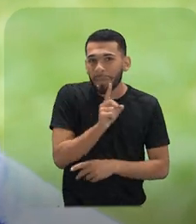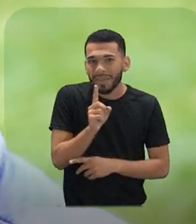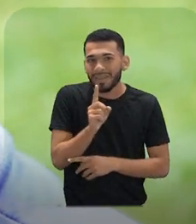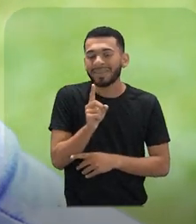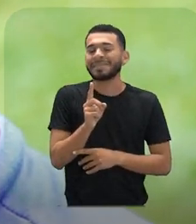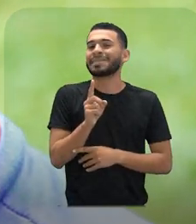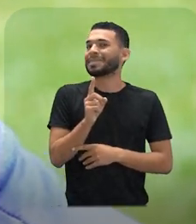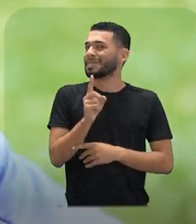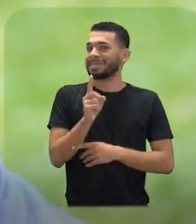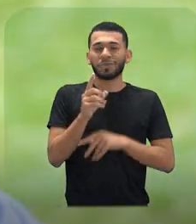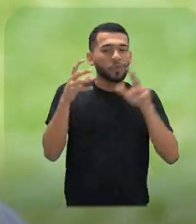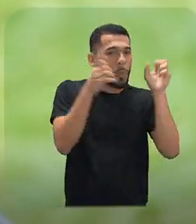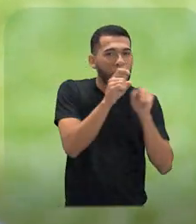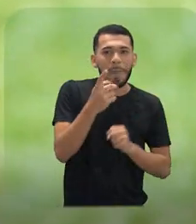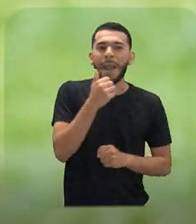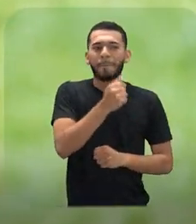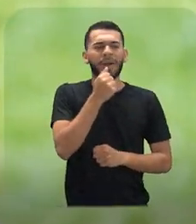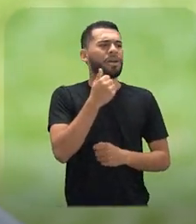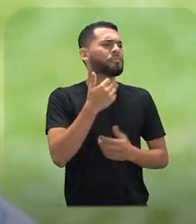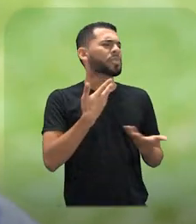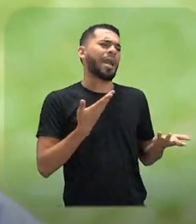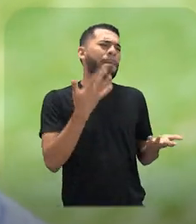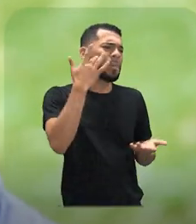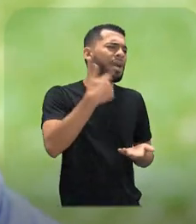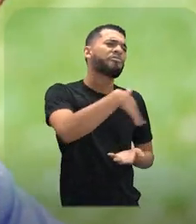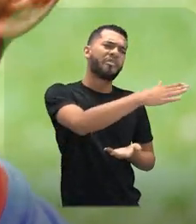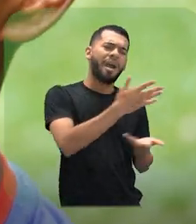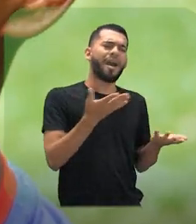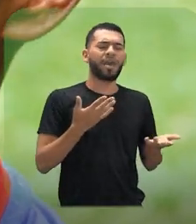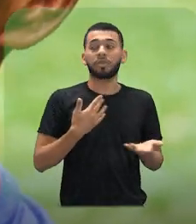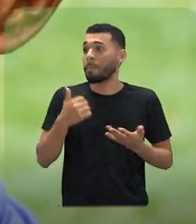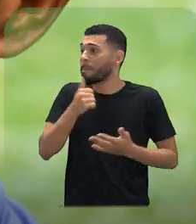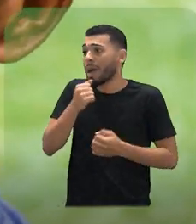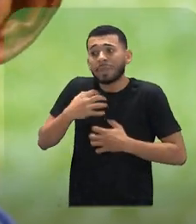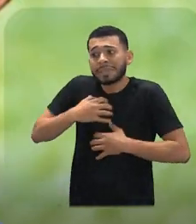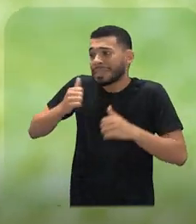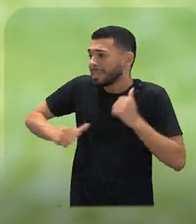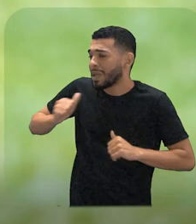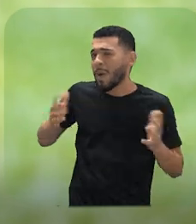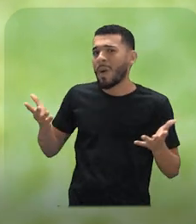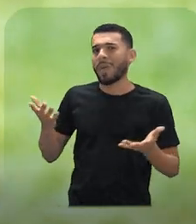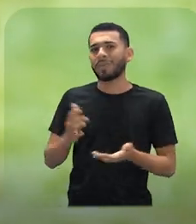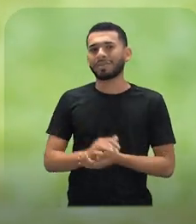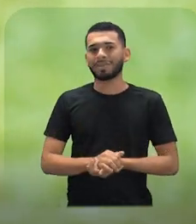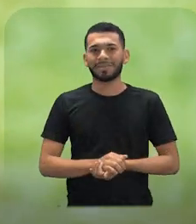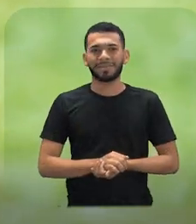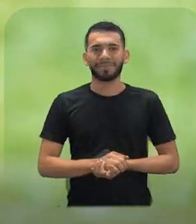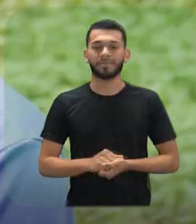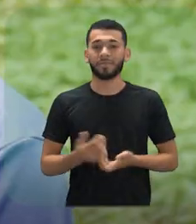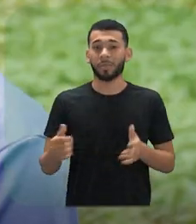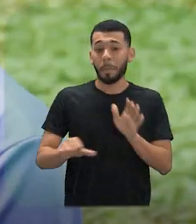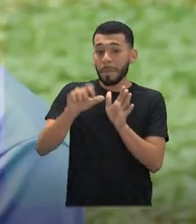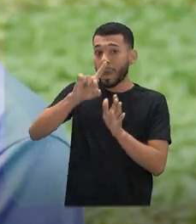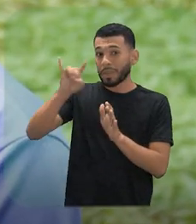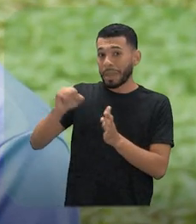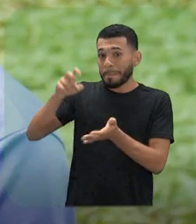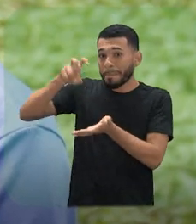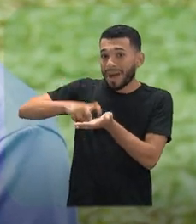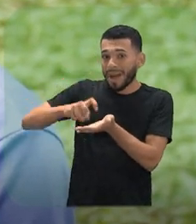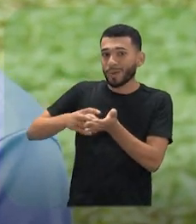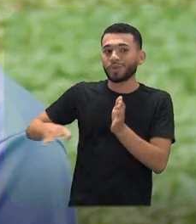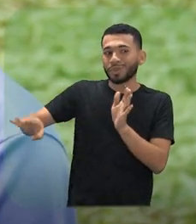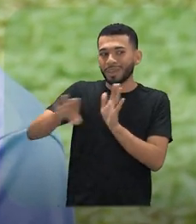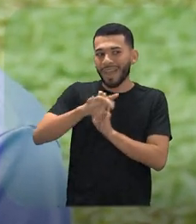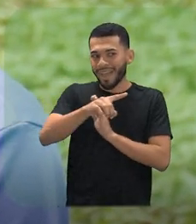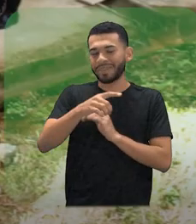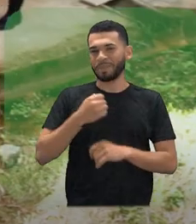acredita que eu não consegui dormir? Eu não dormi. Mamãe disse, meu filho, amanhã você... Eu digo, mas mãe, eu estou ansioso. No primeiro dia de